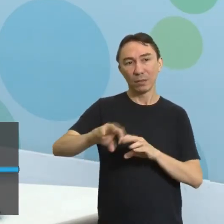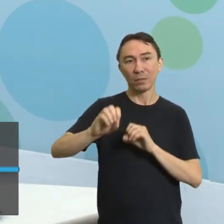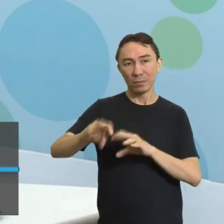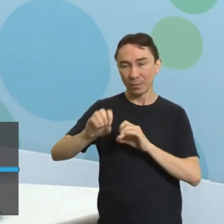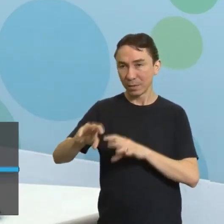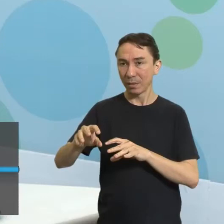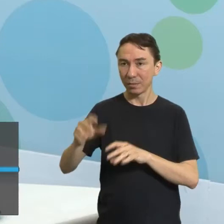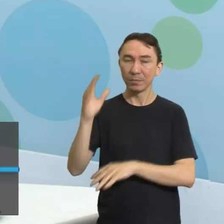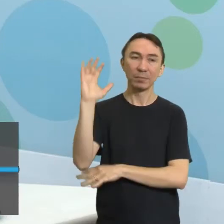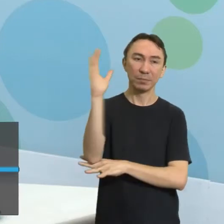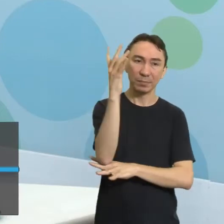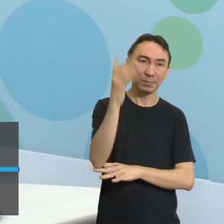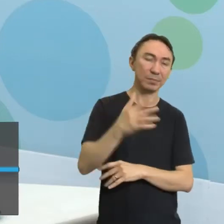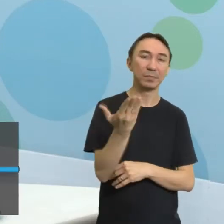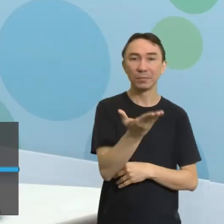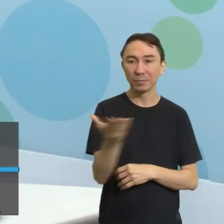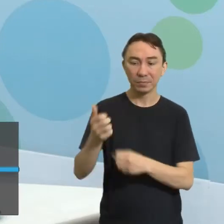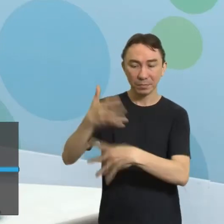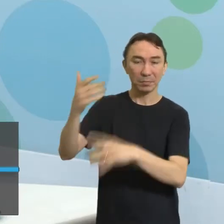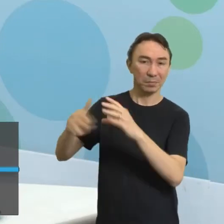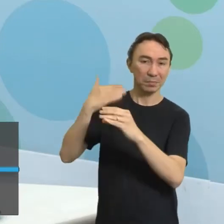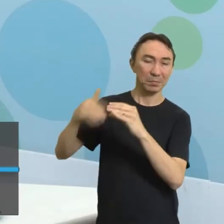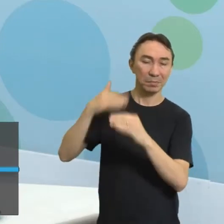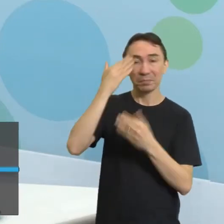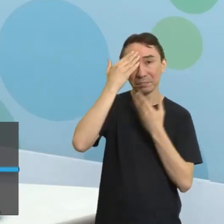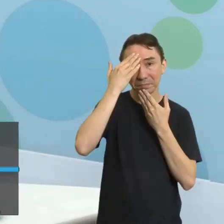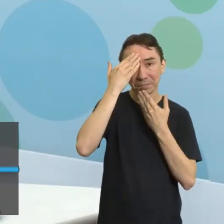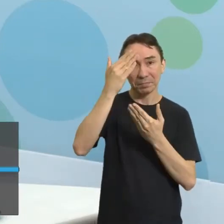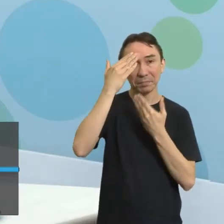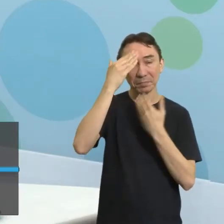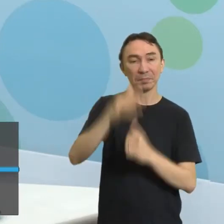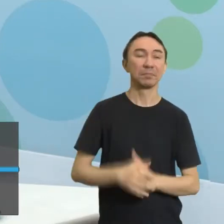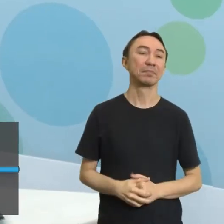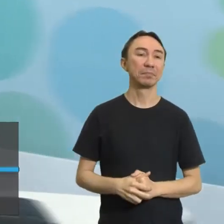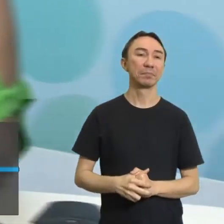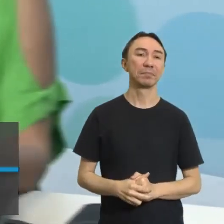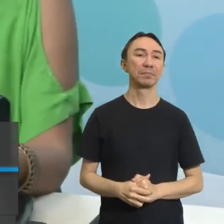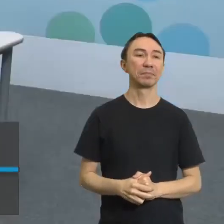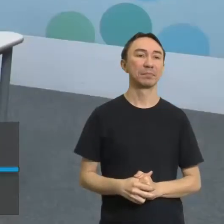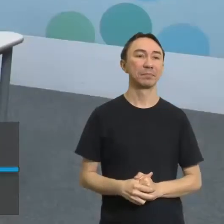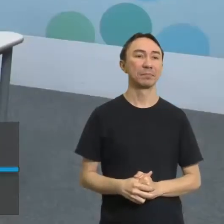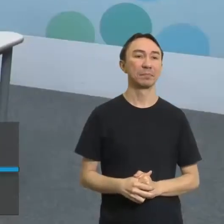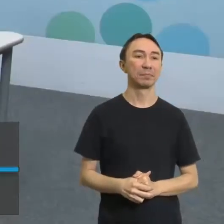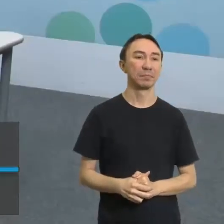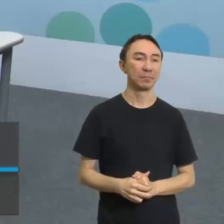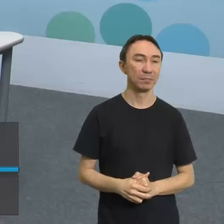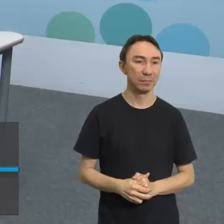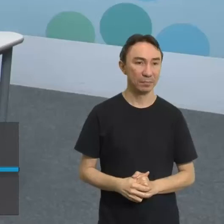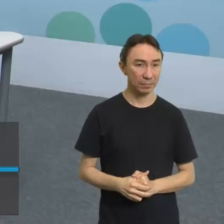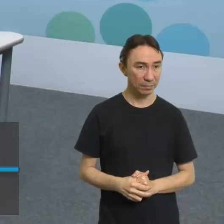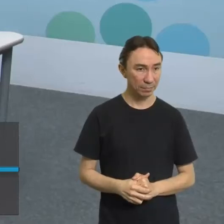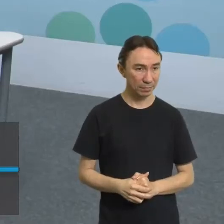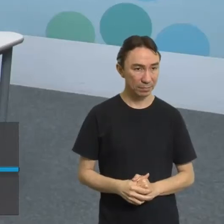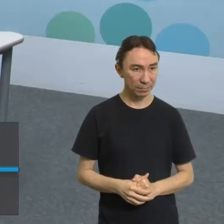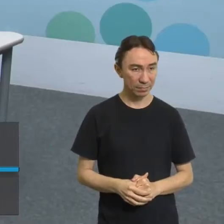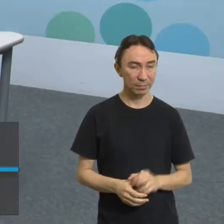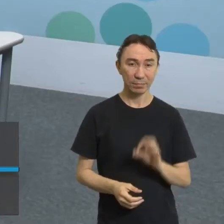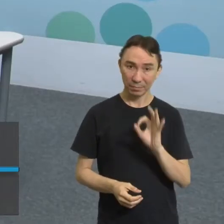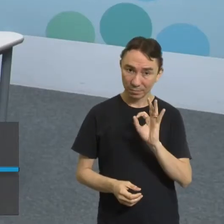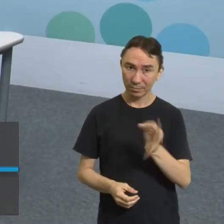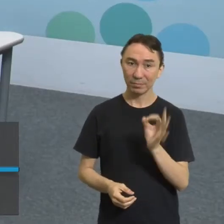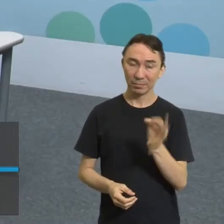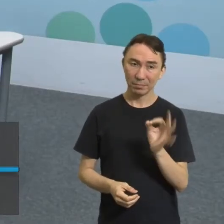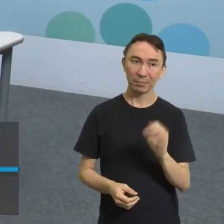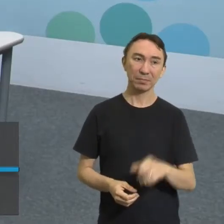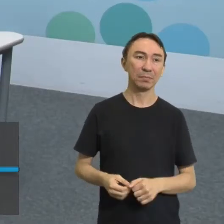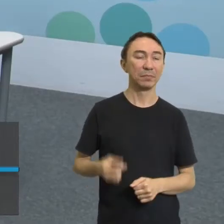ambiental. Muito obrigada pelas contribuições, professores. Grazi? É verdade, Marli. Eu vi aqui, né, que de maneira